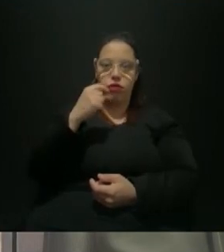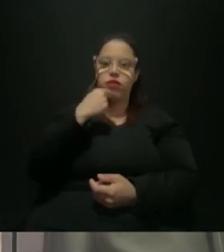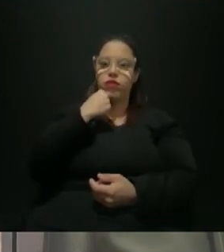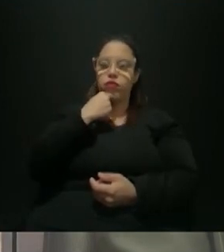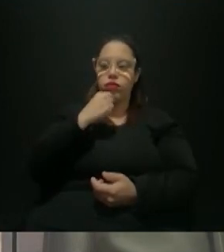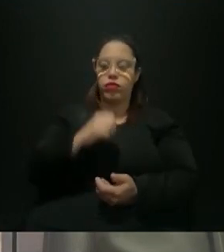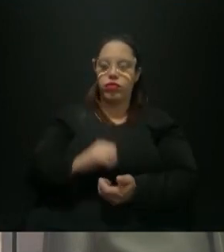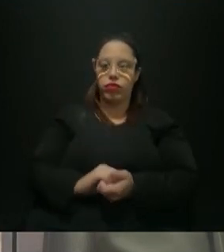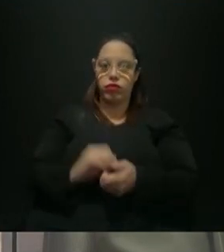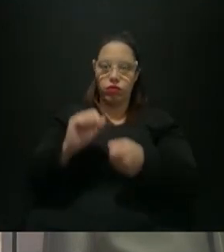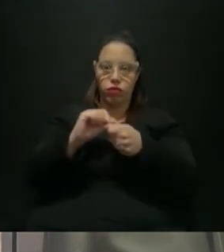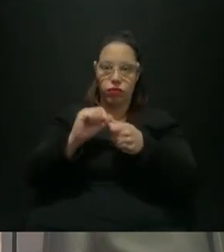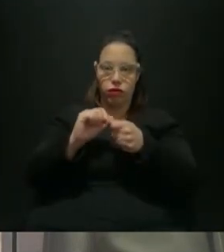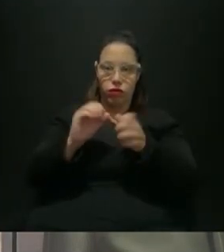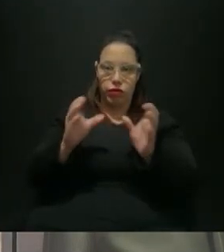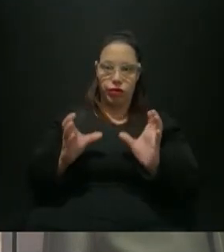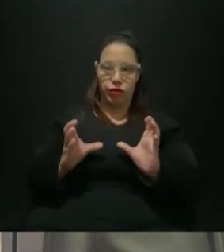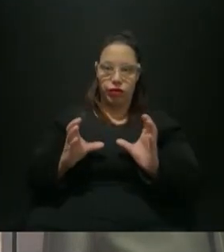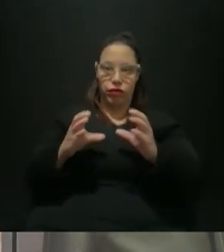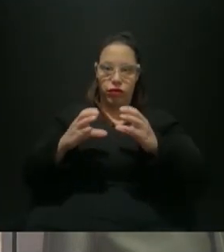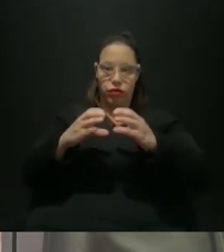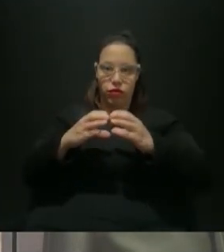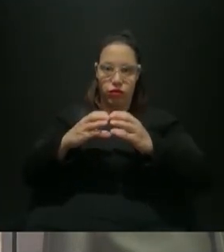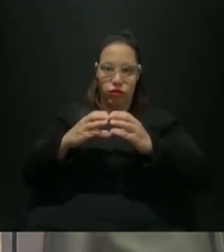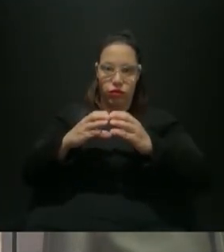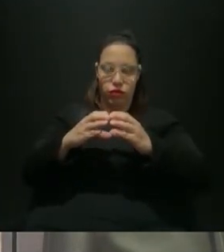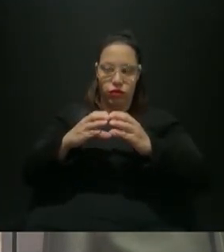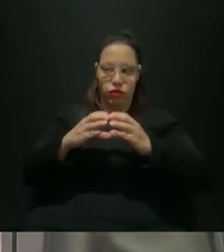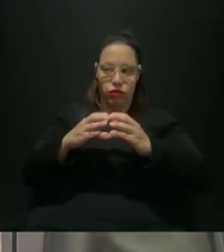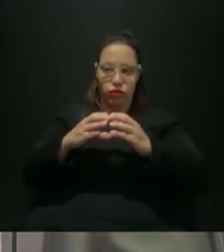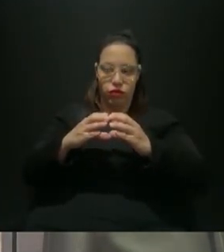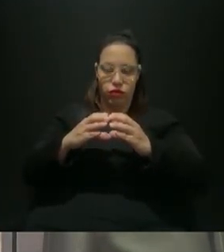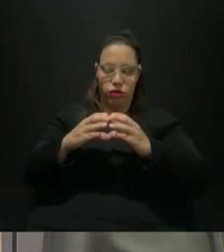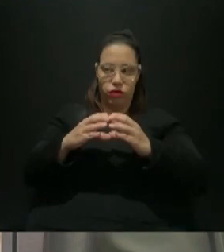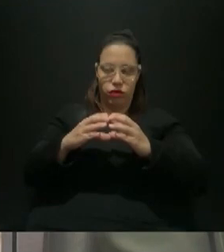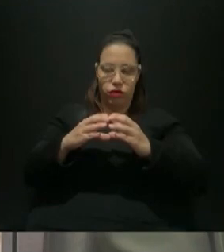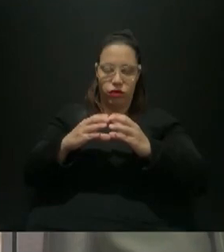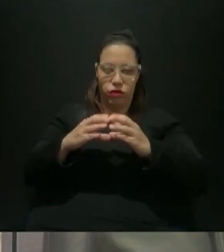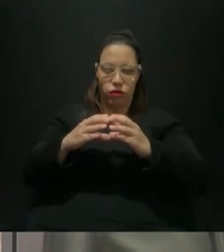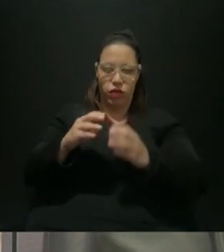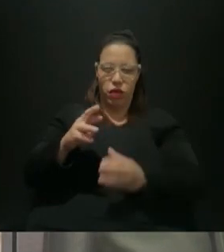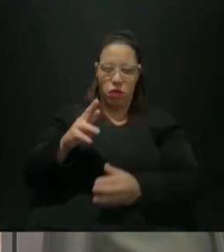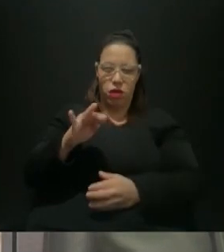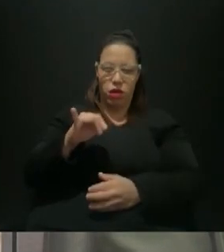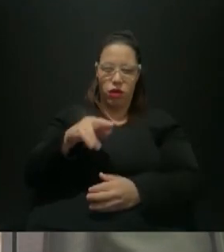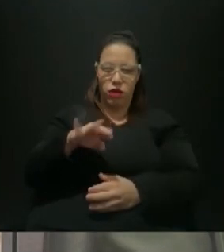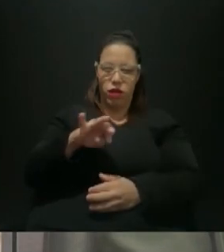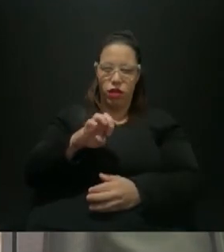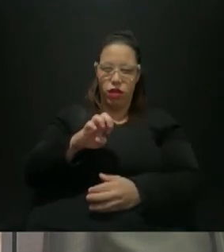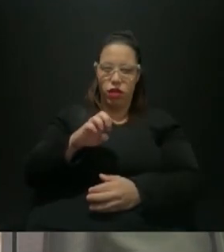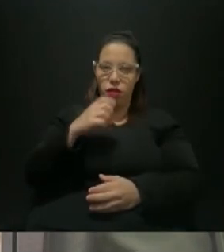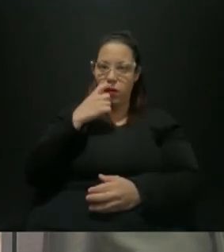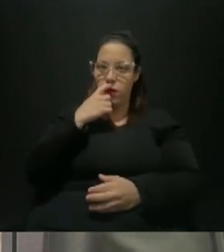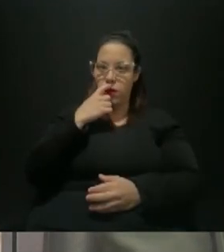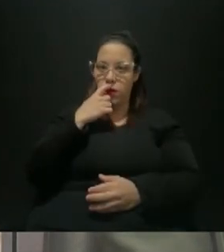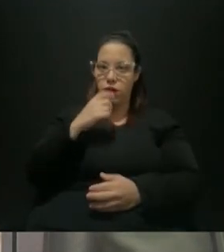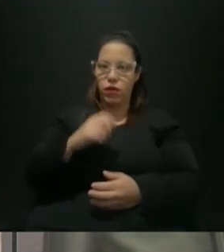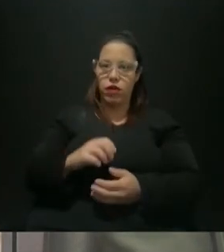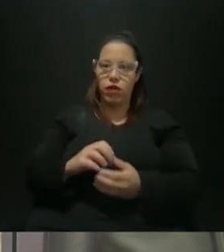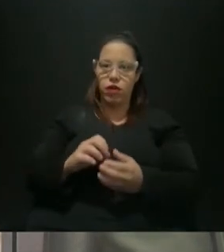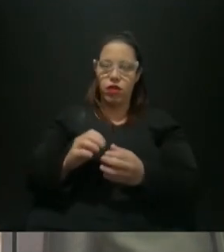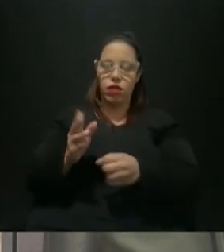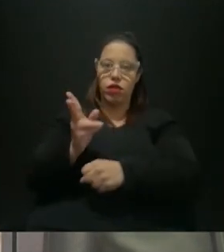rede Urban 95, que é um braço da Fundação Bernard Van Leer, que foi uma das coautoras do filme. E a gente tem